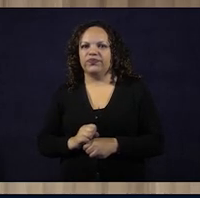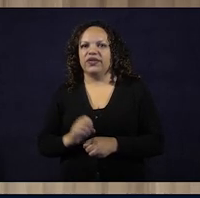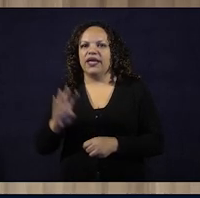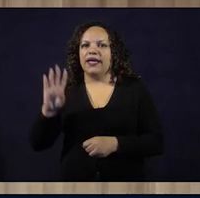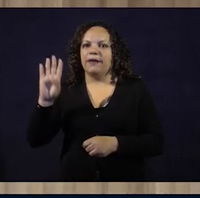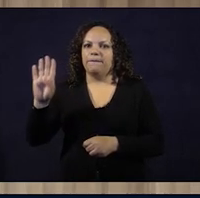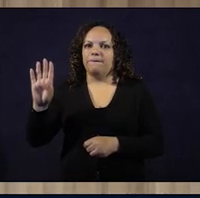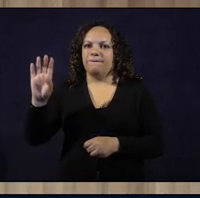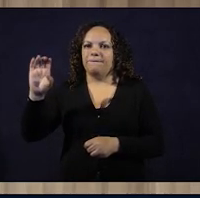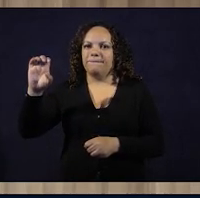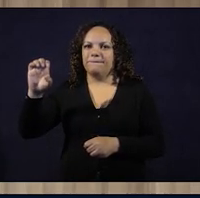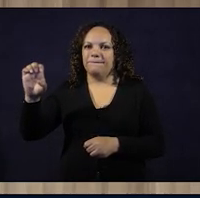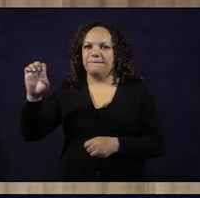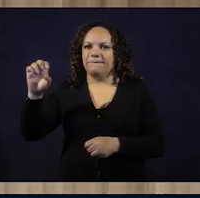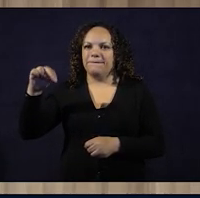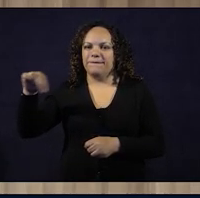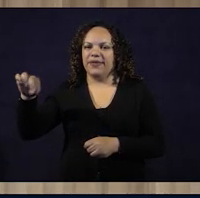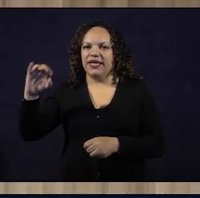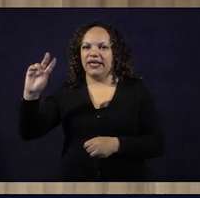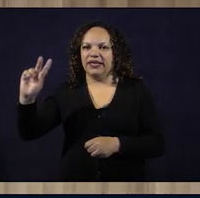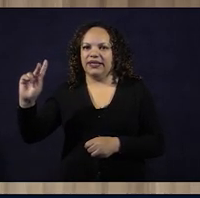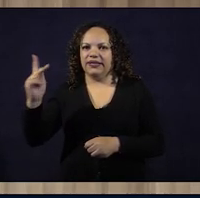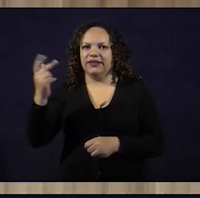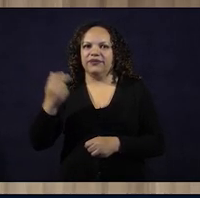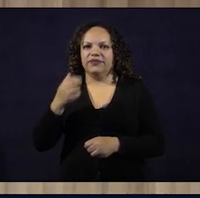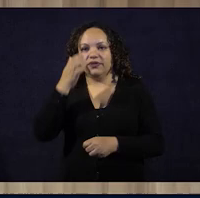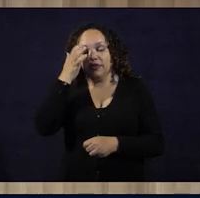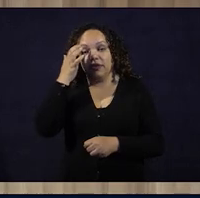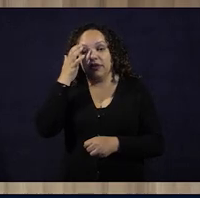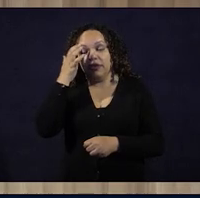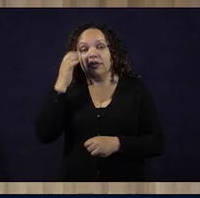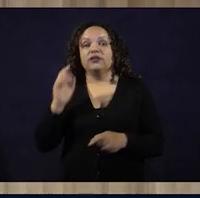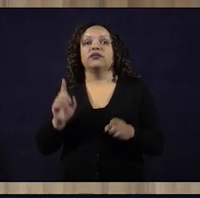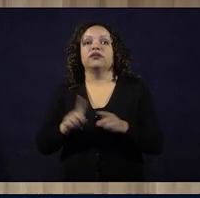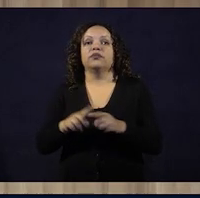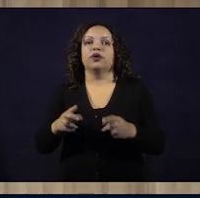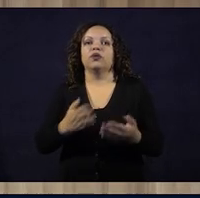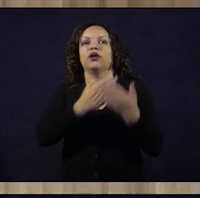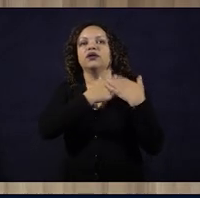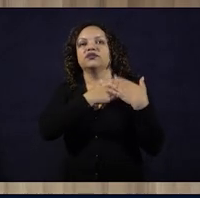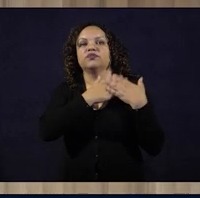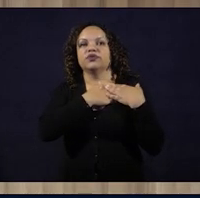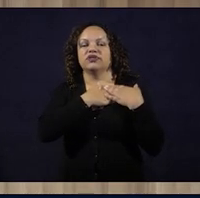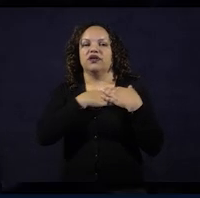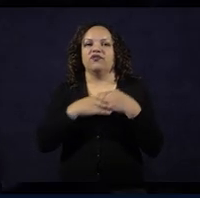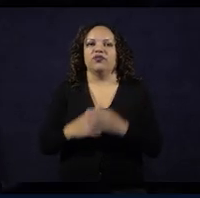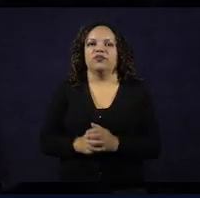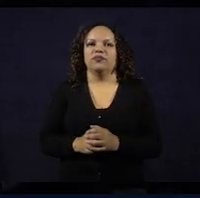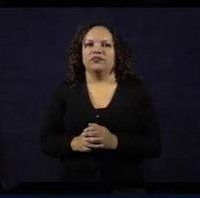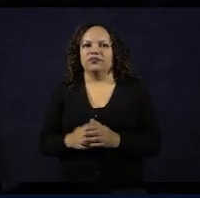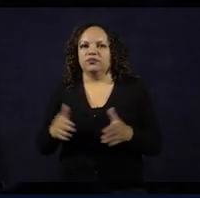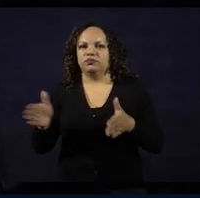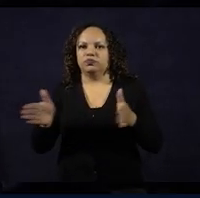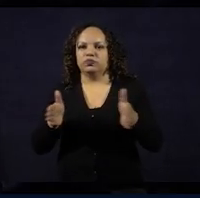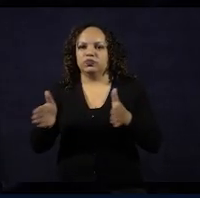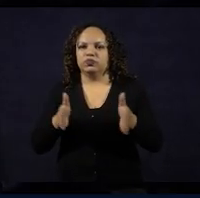notifica sócia do BTG pactual e responsável por esse dia no BTG para fazer a moderação